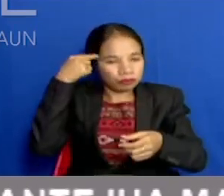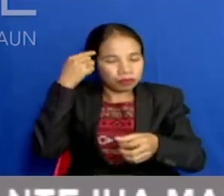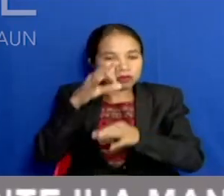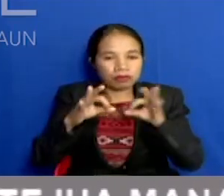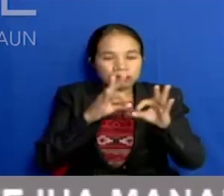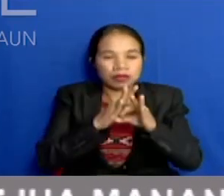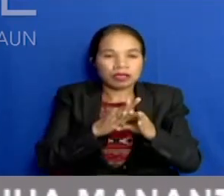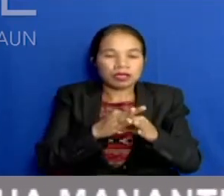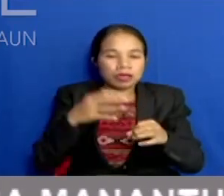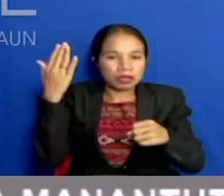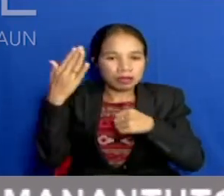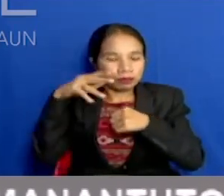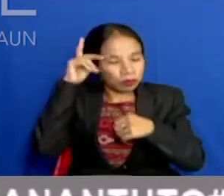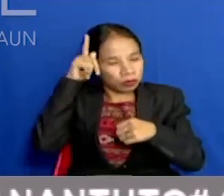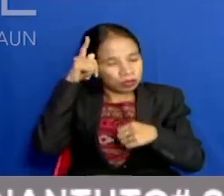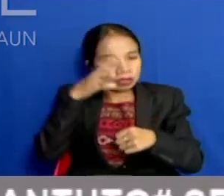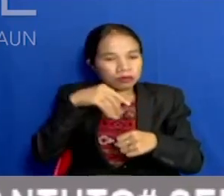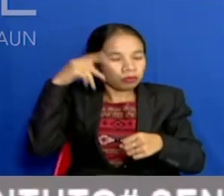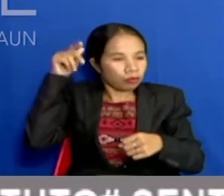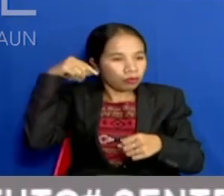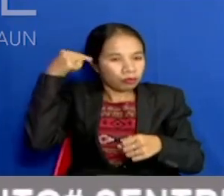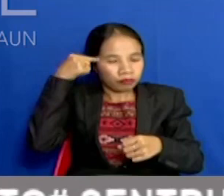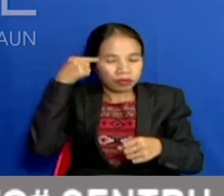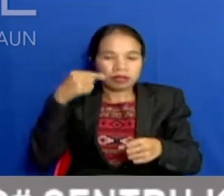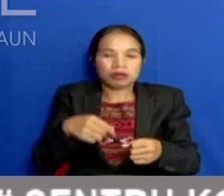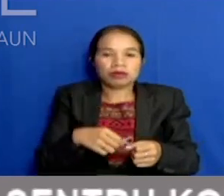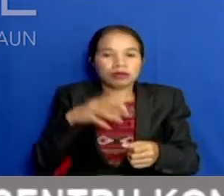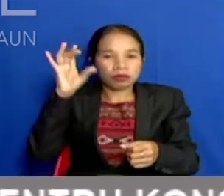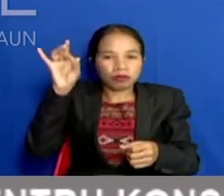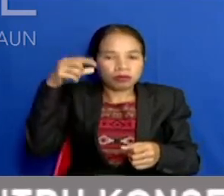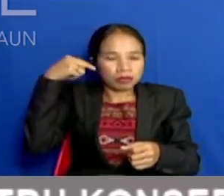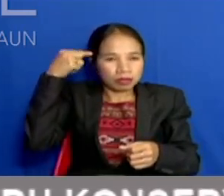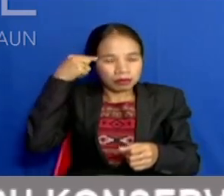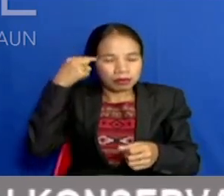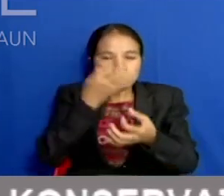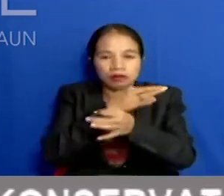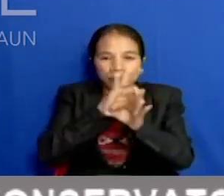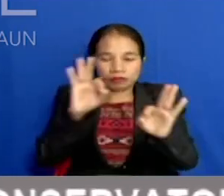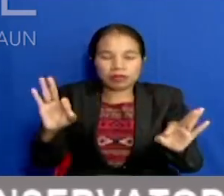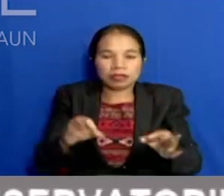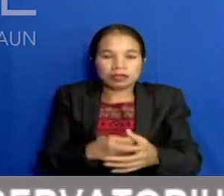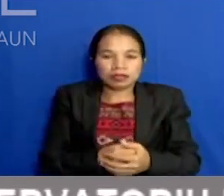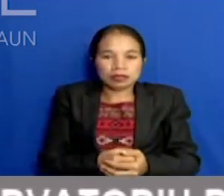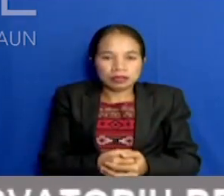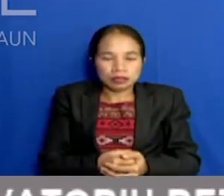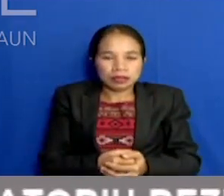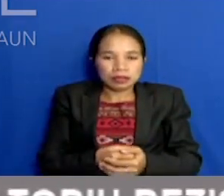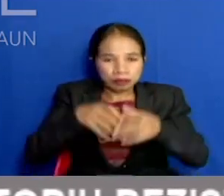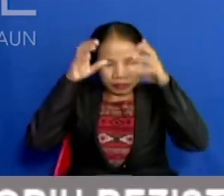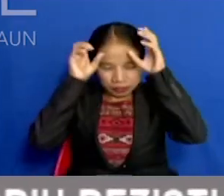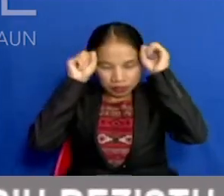estabilidade política na estabilidade do governo. Tô mandato governação da UALU remata. Chefe governo